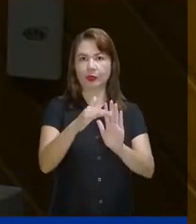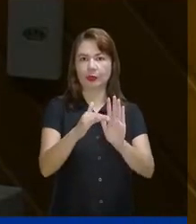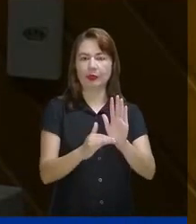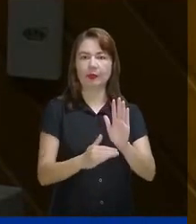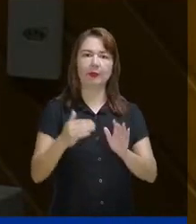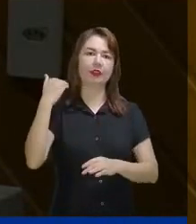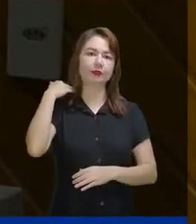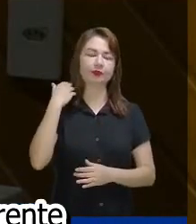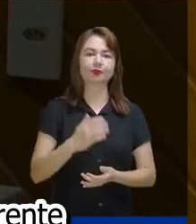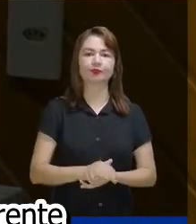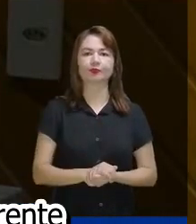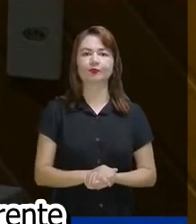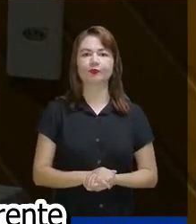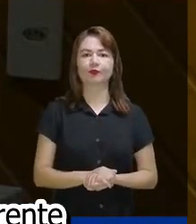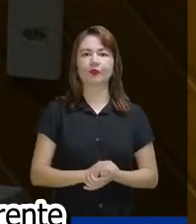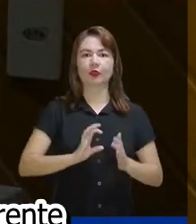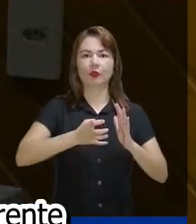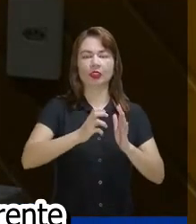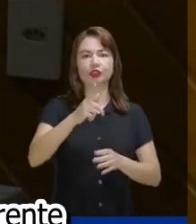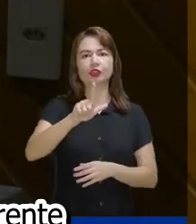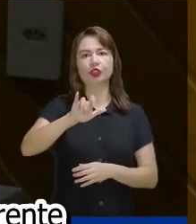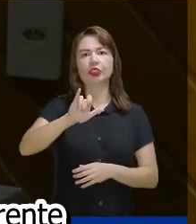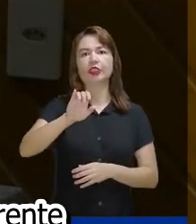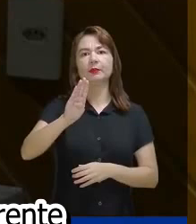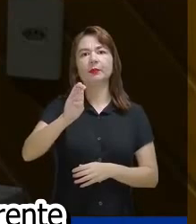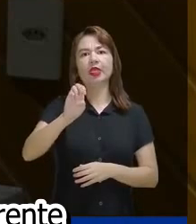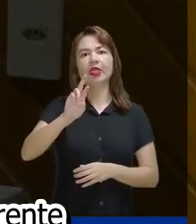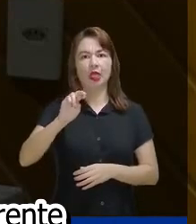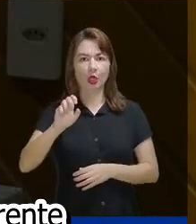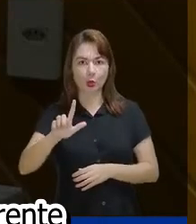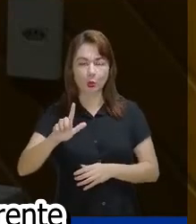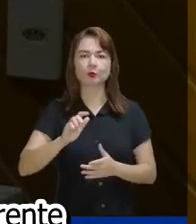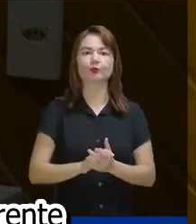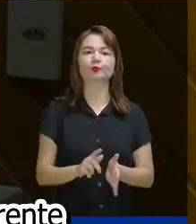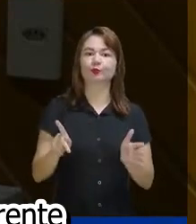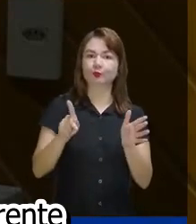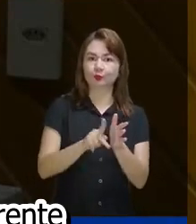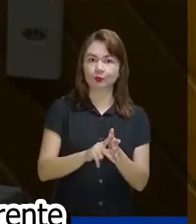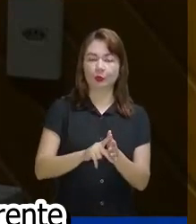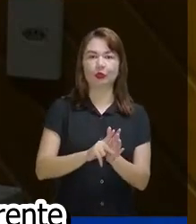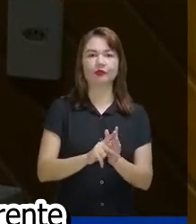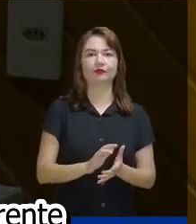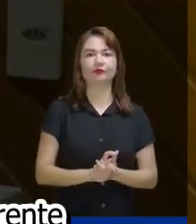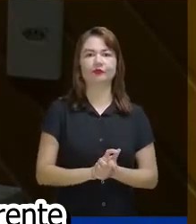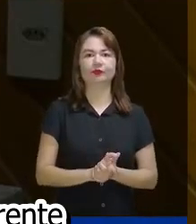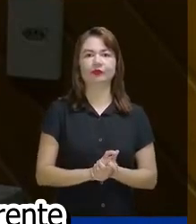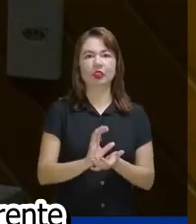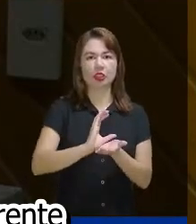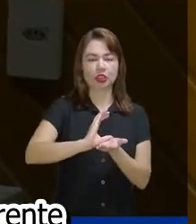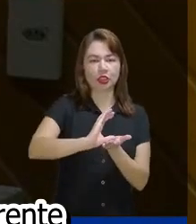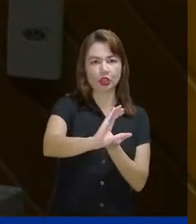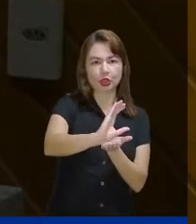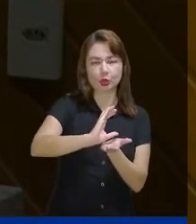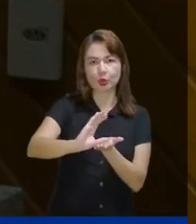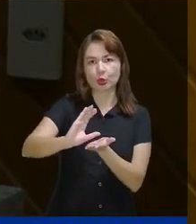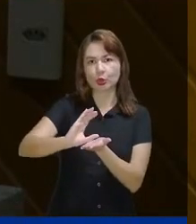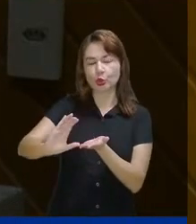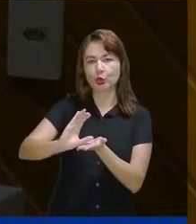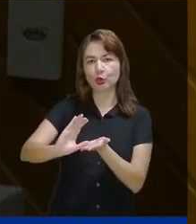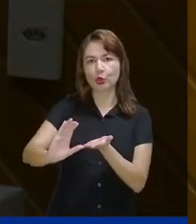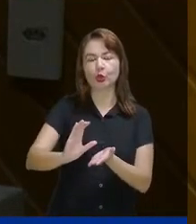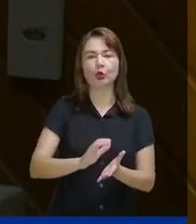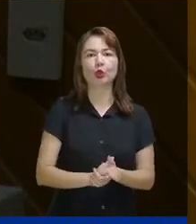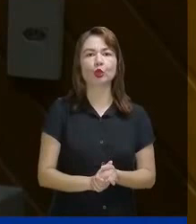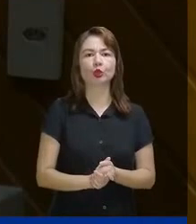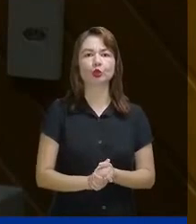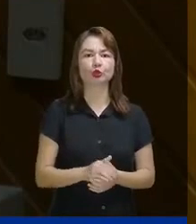cargo de deputada estadual pelo Partido Liberal, referente às aplicações de recursos das eleições de 2022. Em